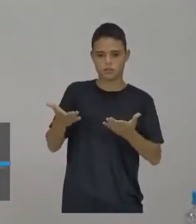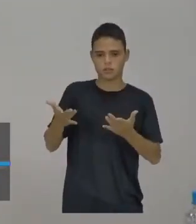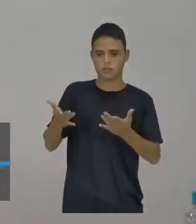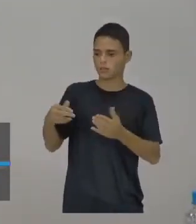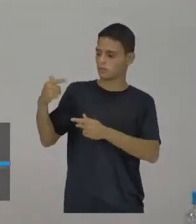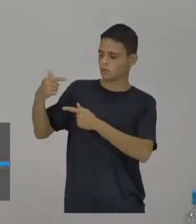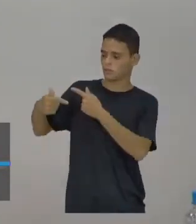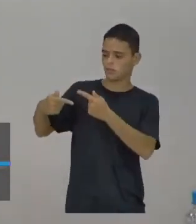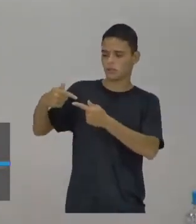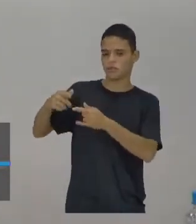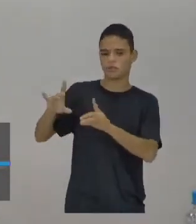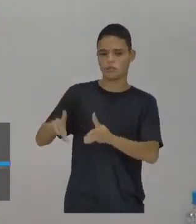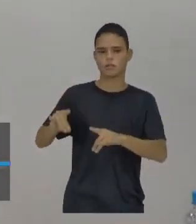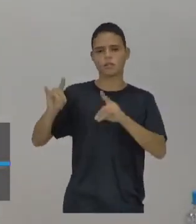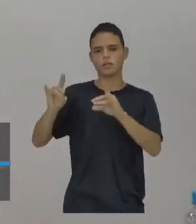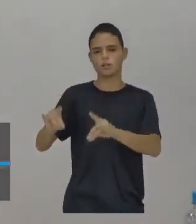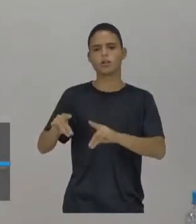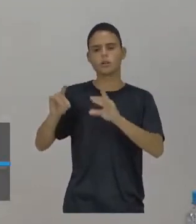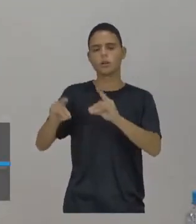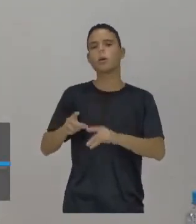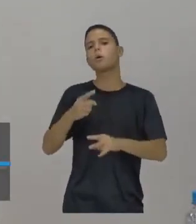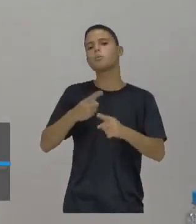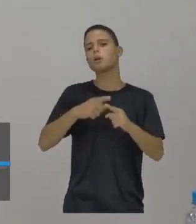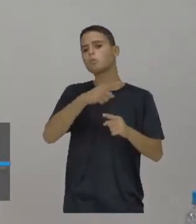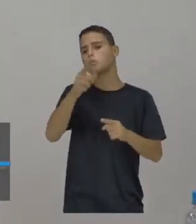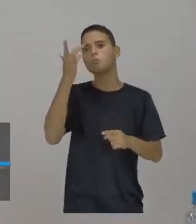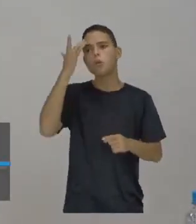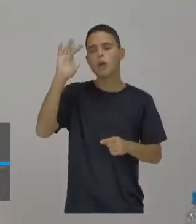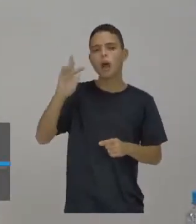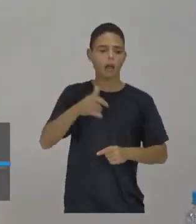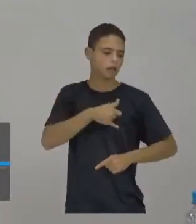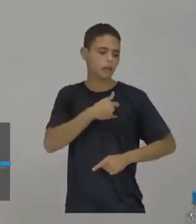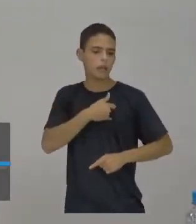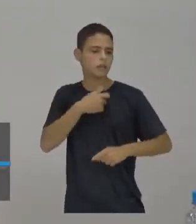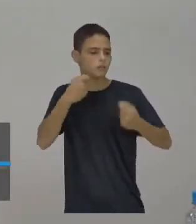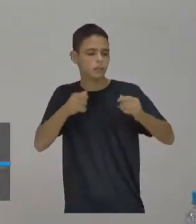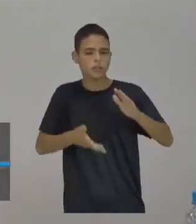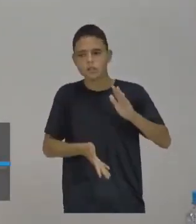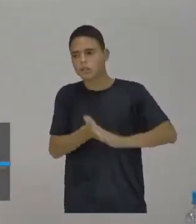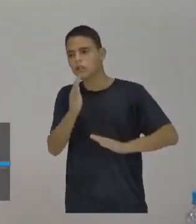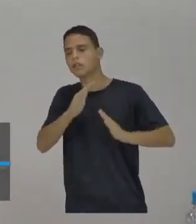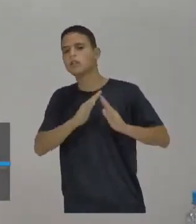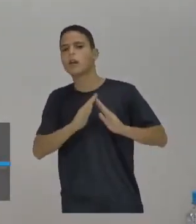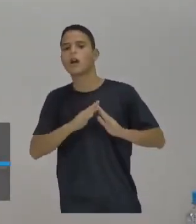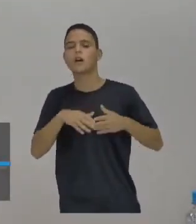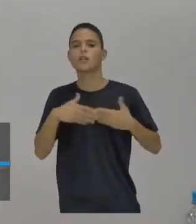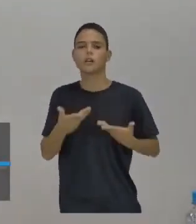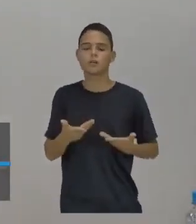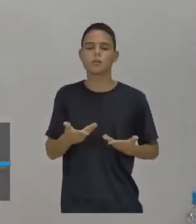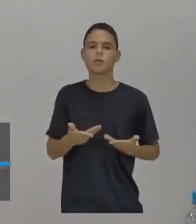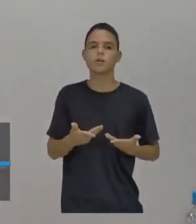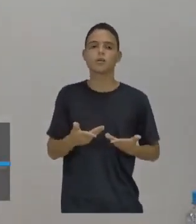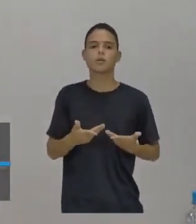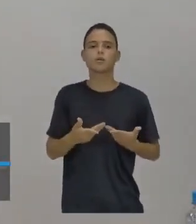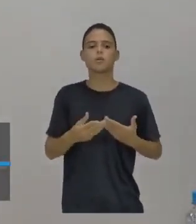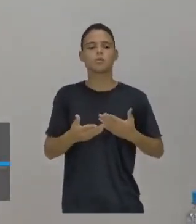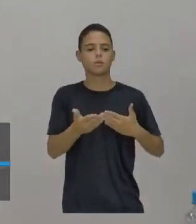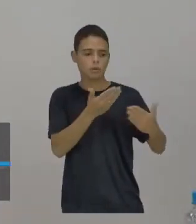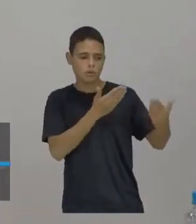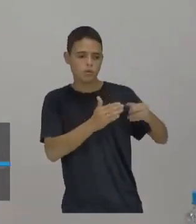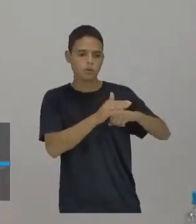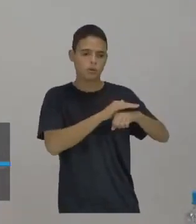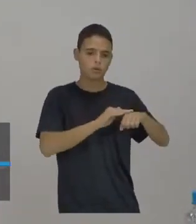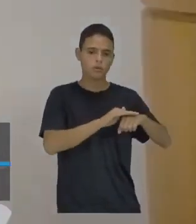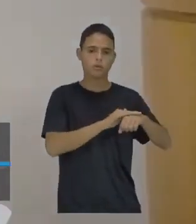que deve sair de casa com tal idade ou com outra idade? Por quê? Por que motivo? Argumente, debata com o Gilberto Dimenstein, né? Eu